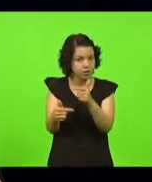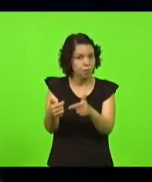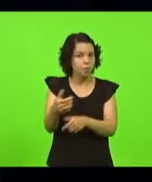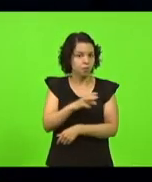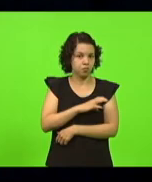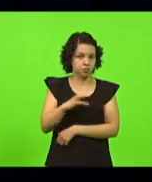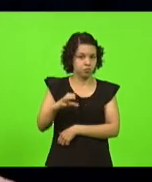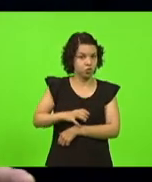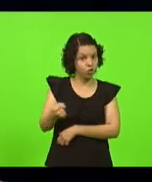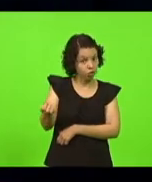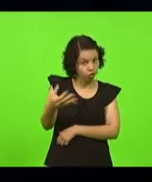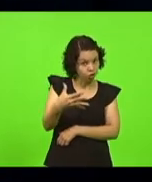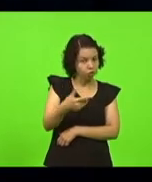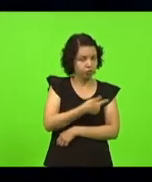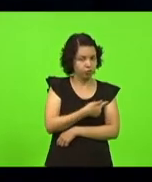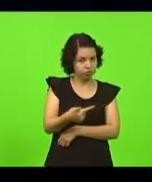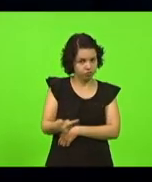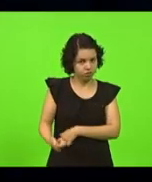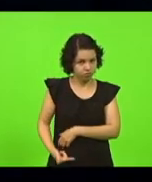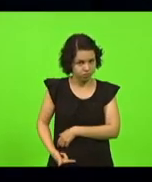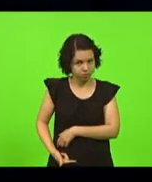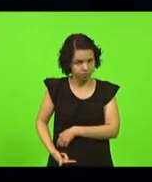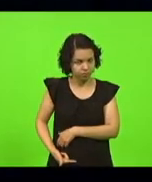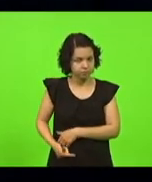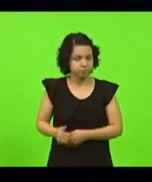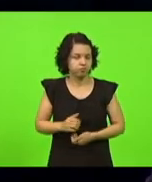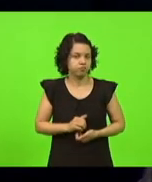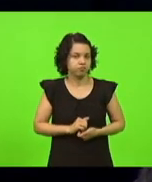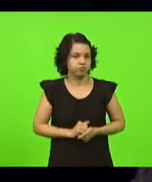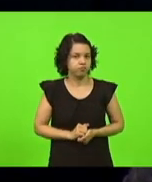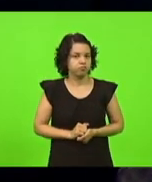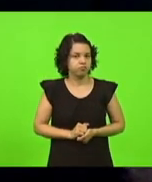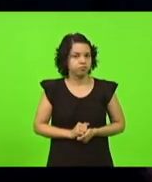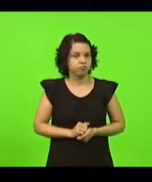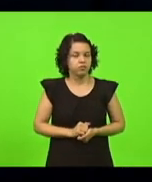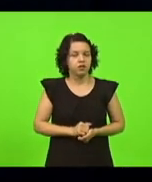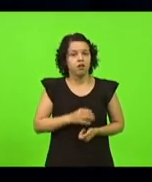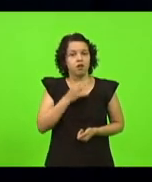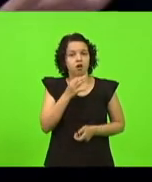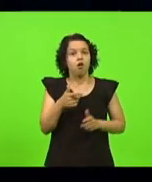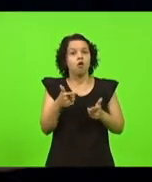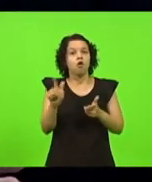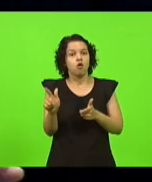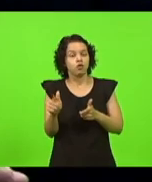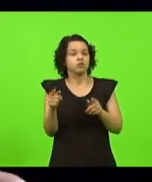governo. E, como se não tivesse outro argumento,